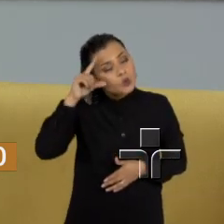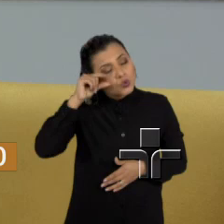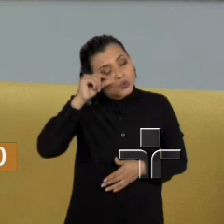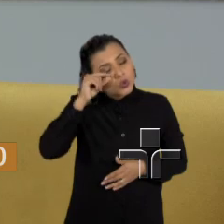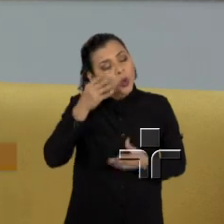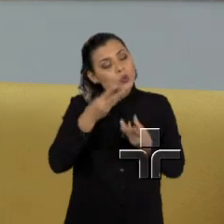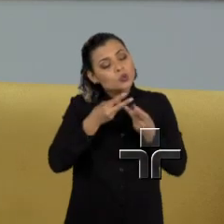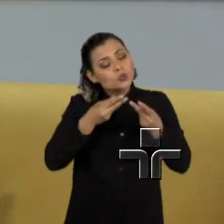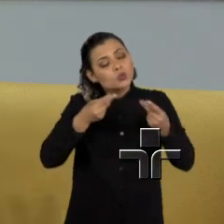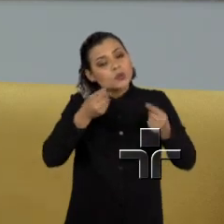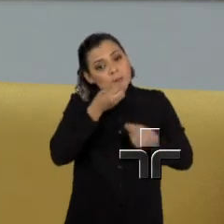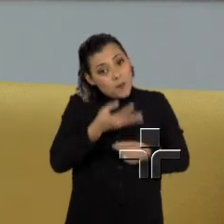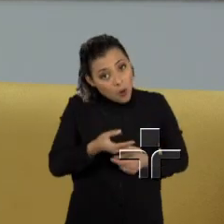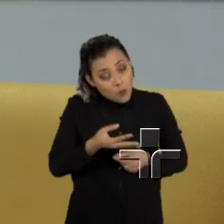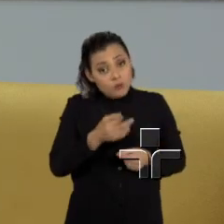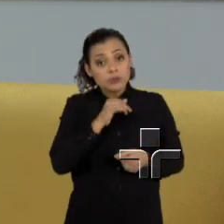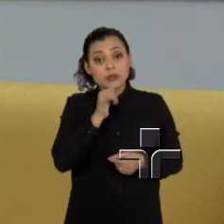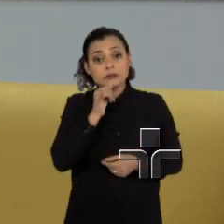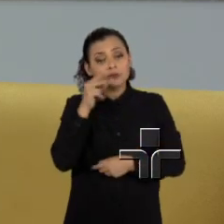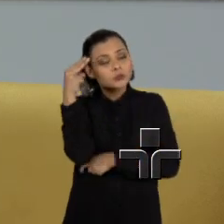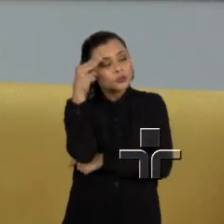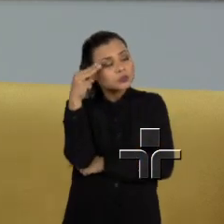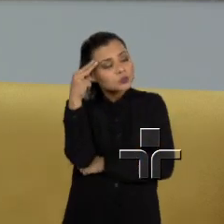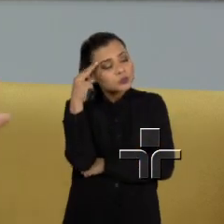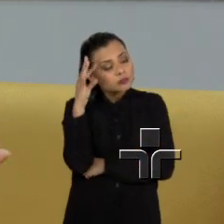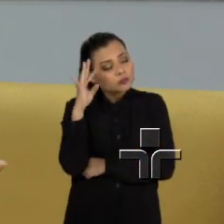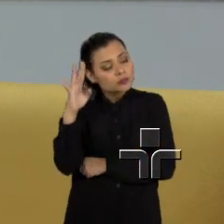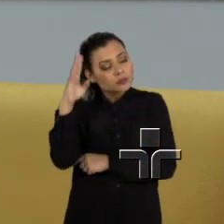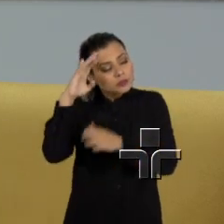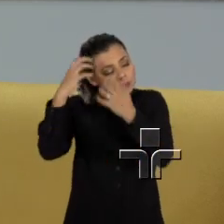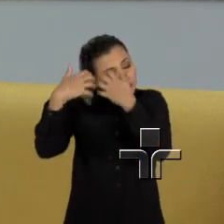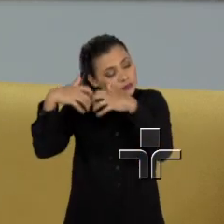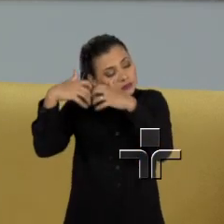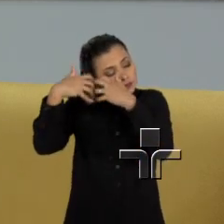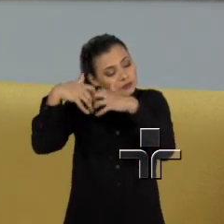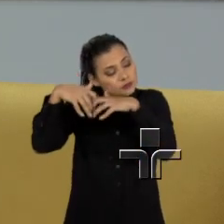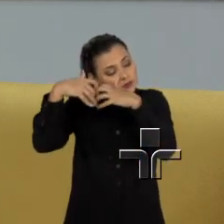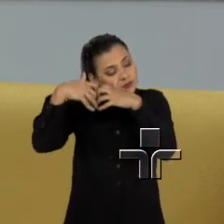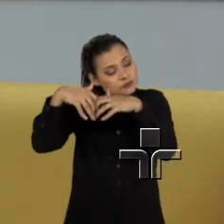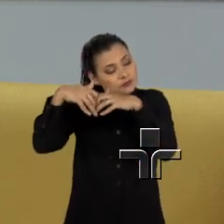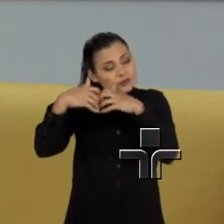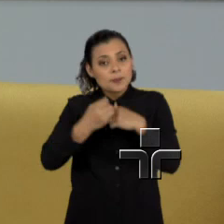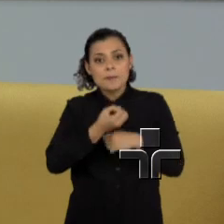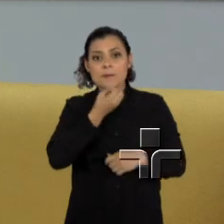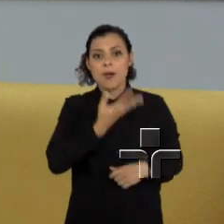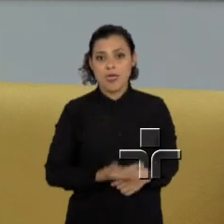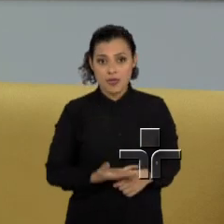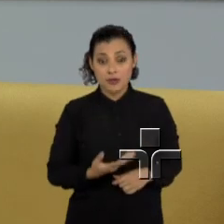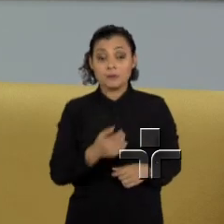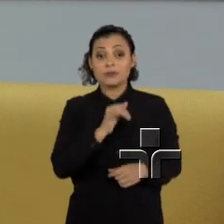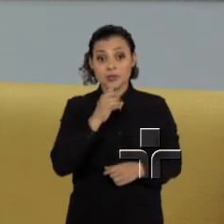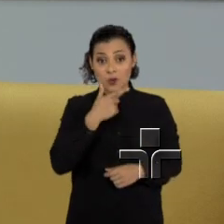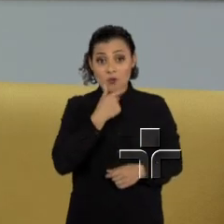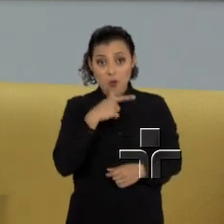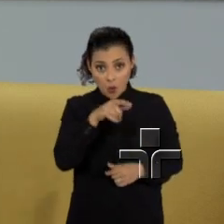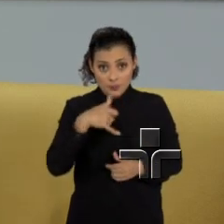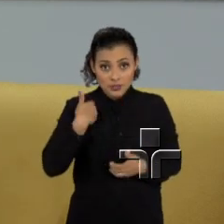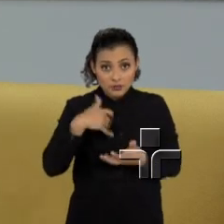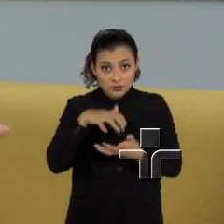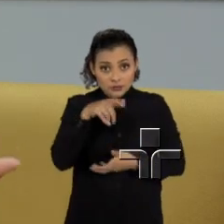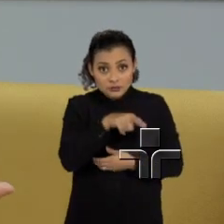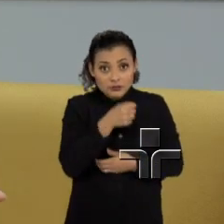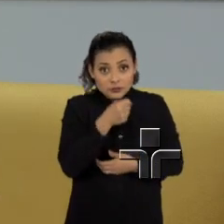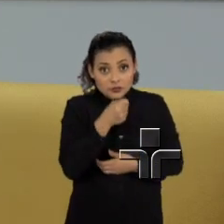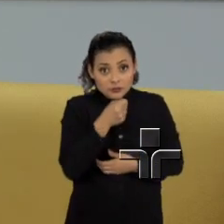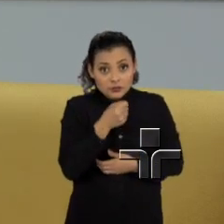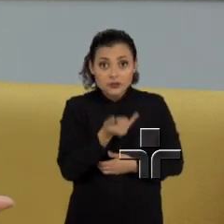gente sonha, a gente faz uma restauração desse cérebro, dando bem-estar físico e psicológico. Esse senhor que foi entrevistado, ele